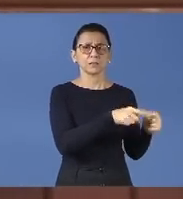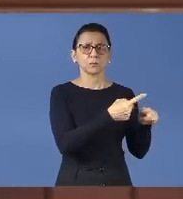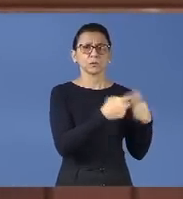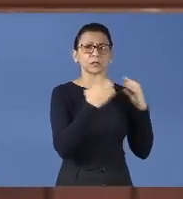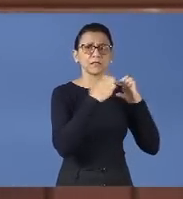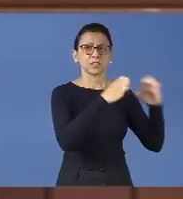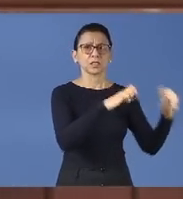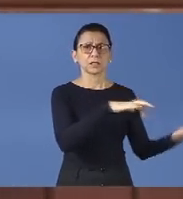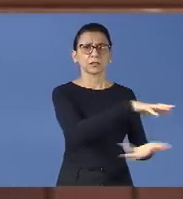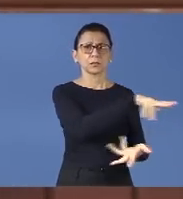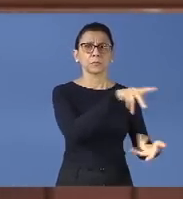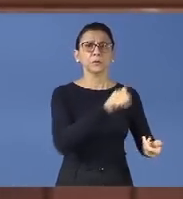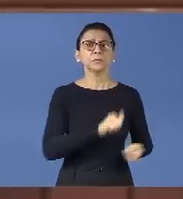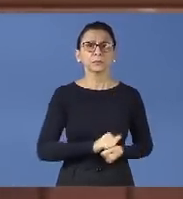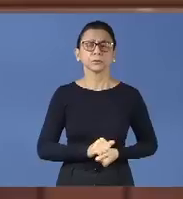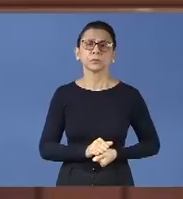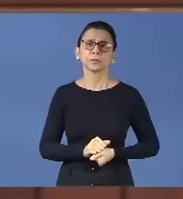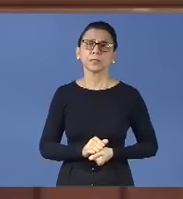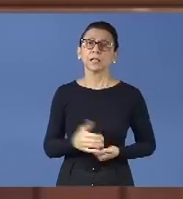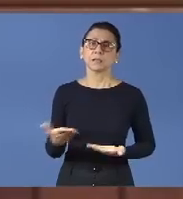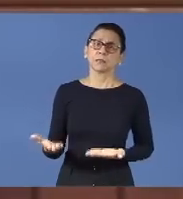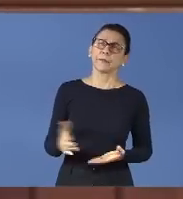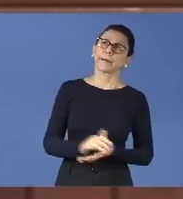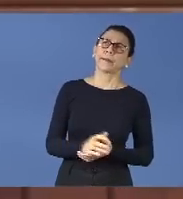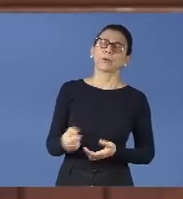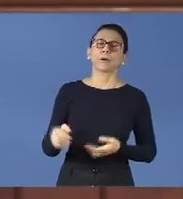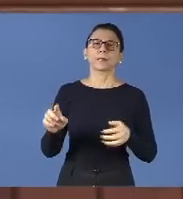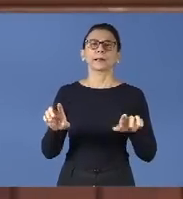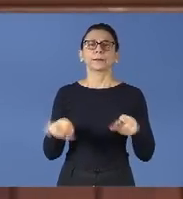hino nacional? Não, agora nós vamos cantar o hino lá do Japão.